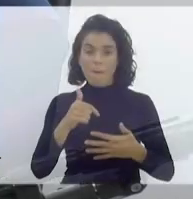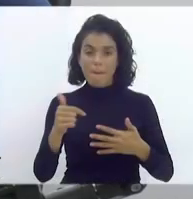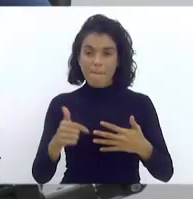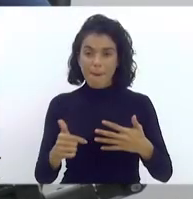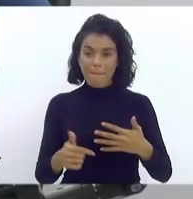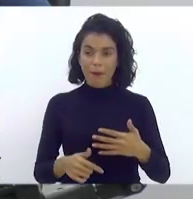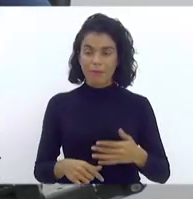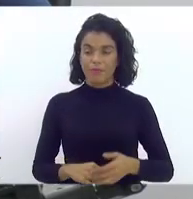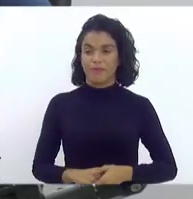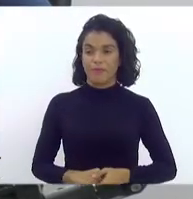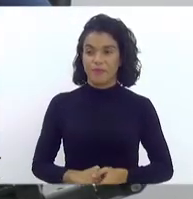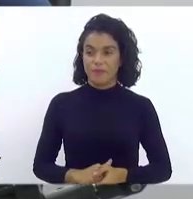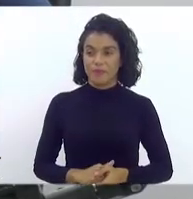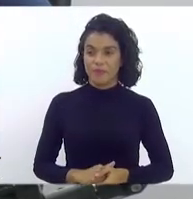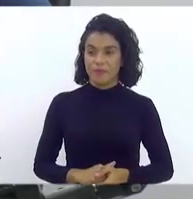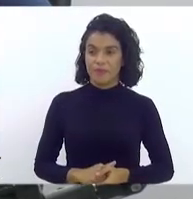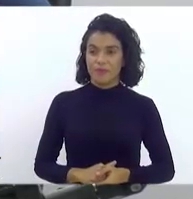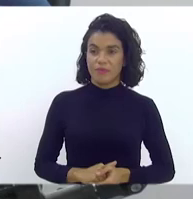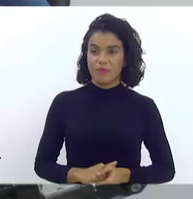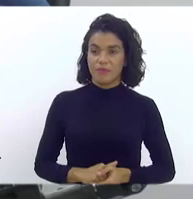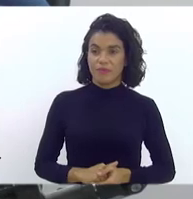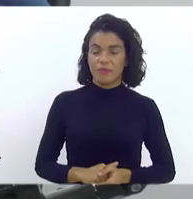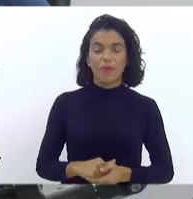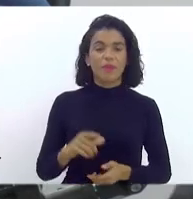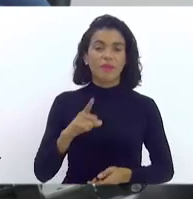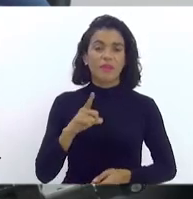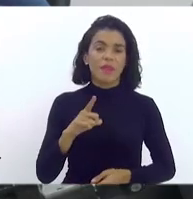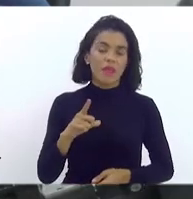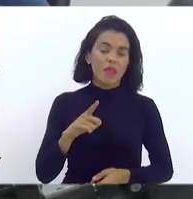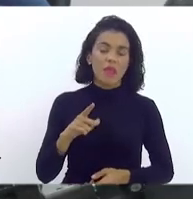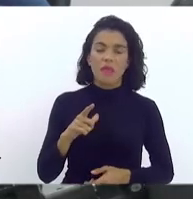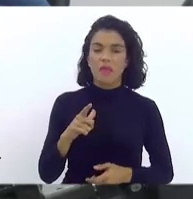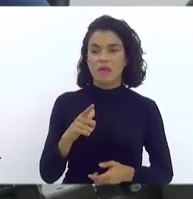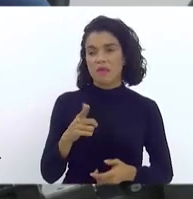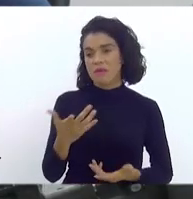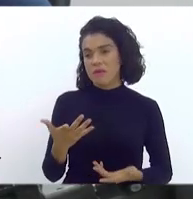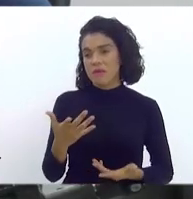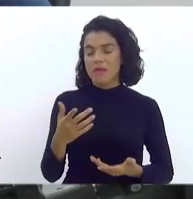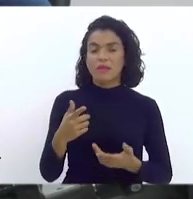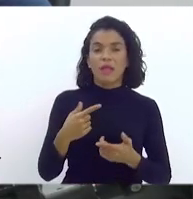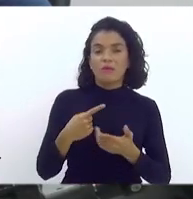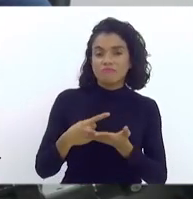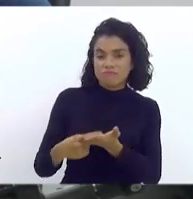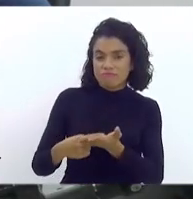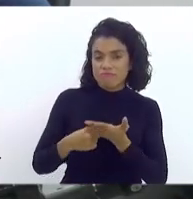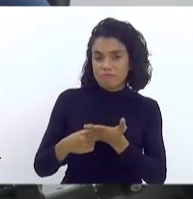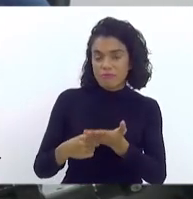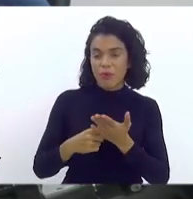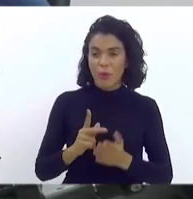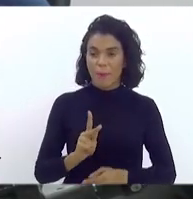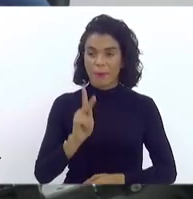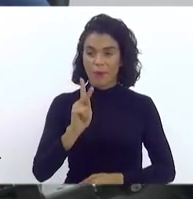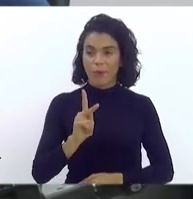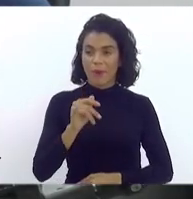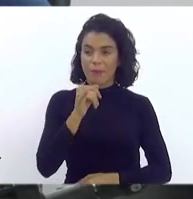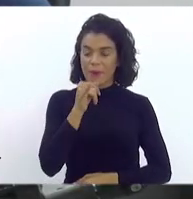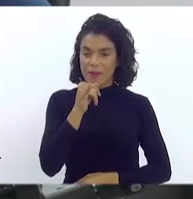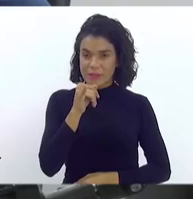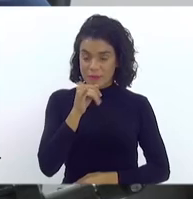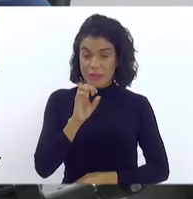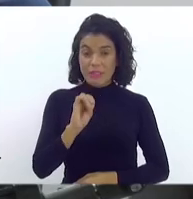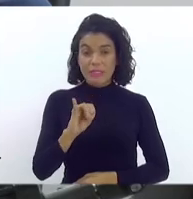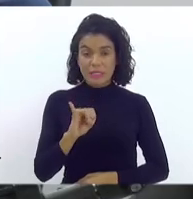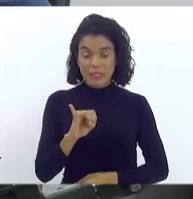por exemplo, com outros entes federativos, nas tratativas com a Petrobras, por exemplo, se em algum